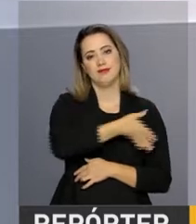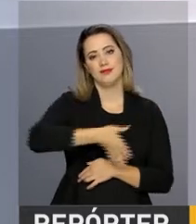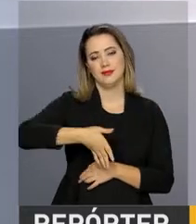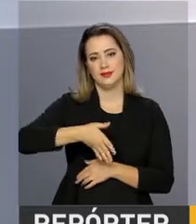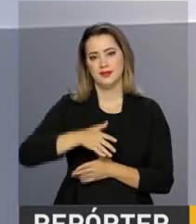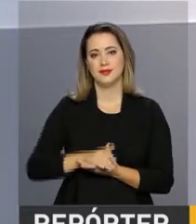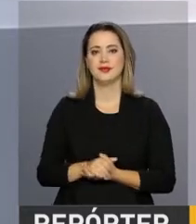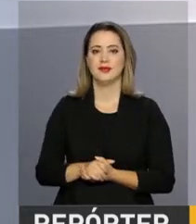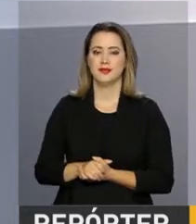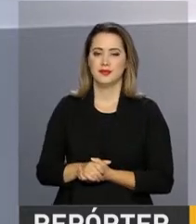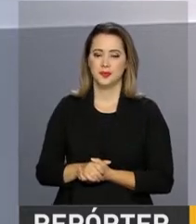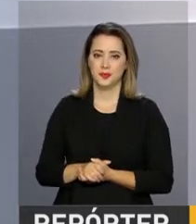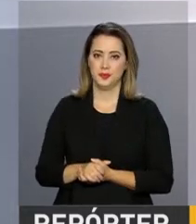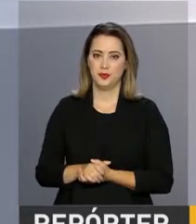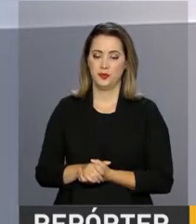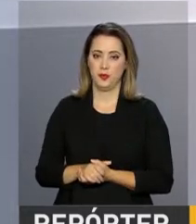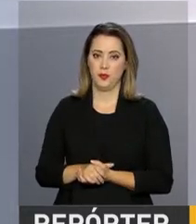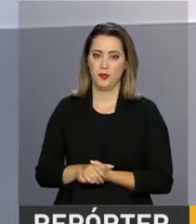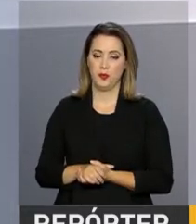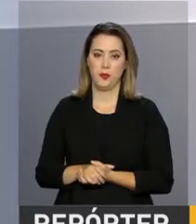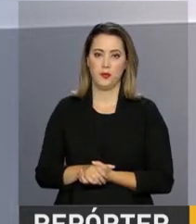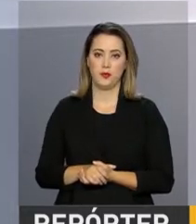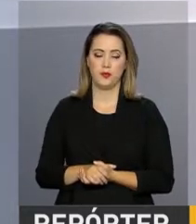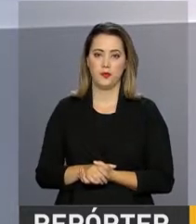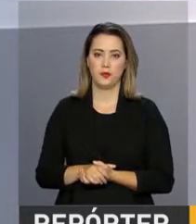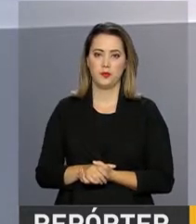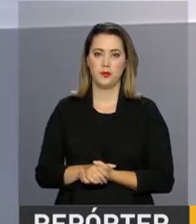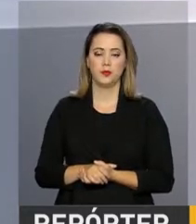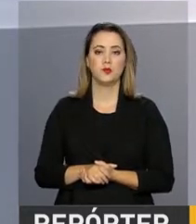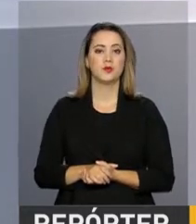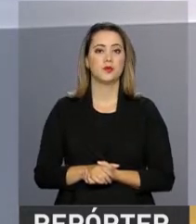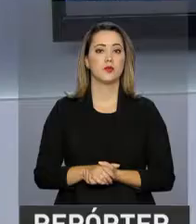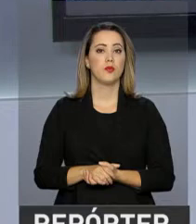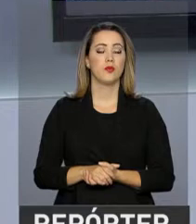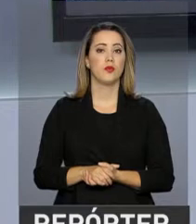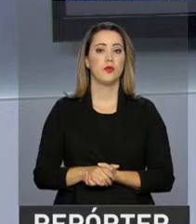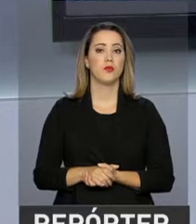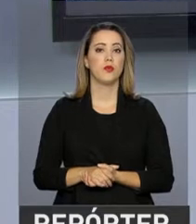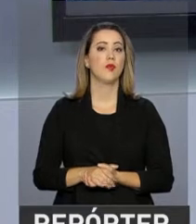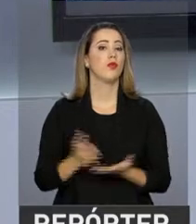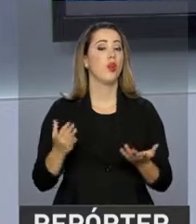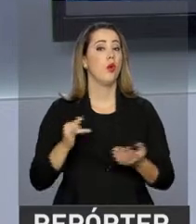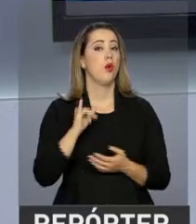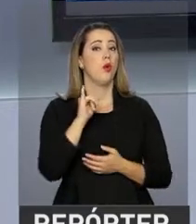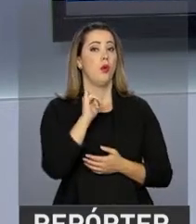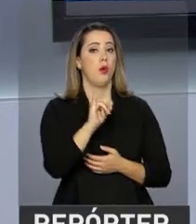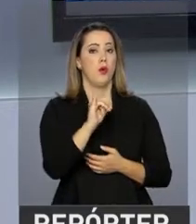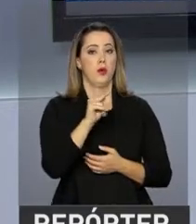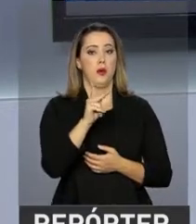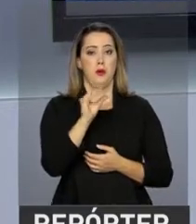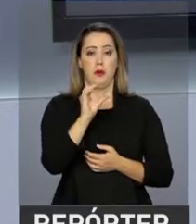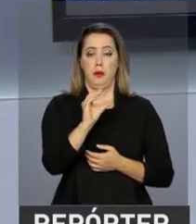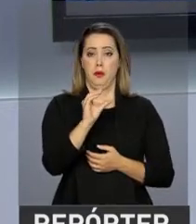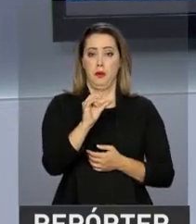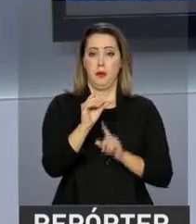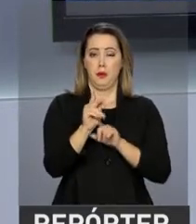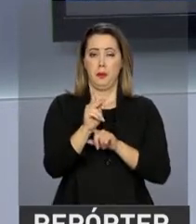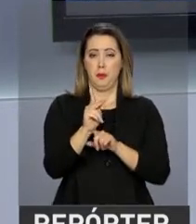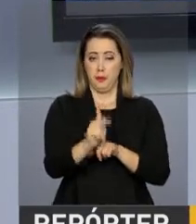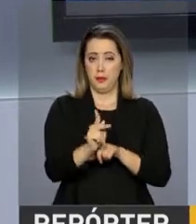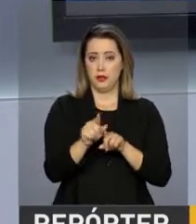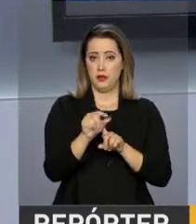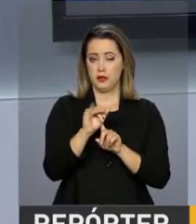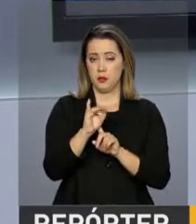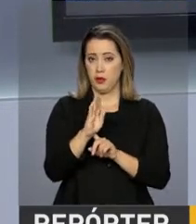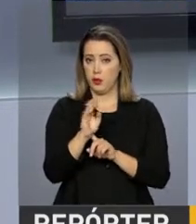para o 0800 729 0001 ou índice de preços ao produtor medido pelo ibge